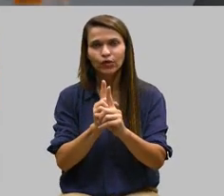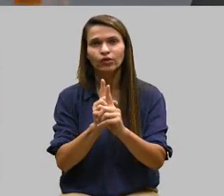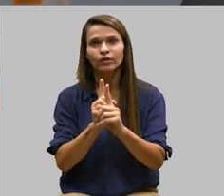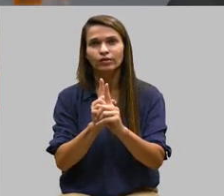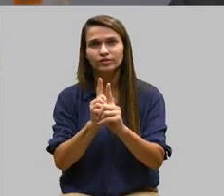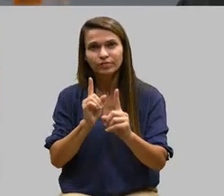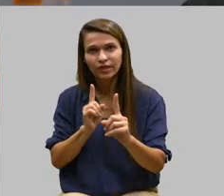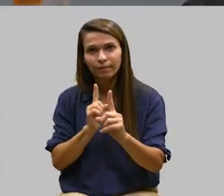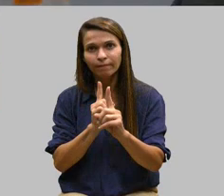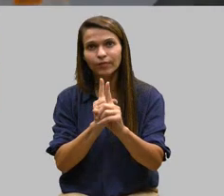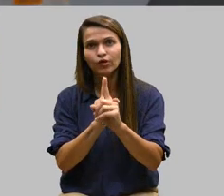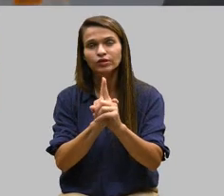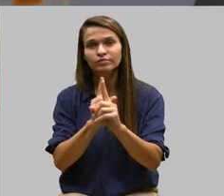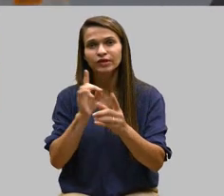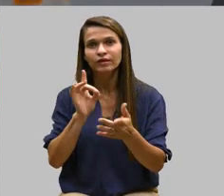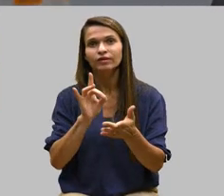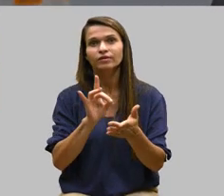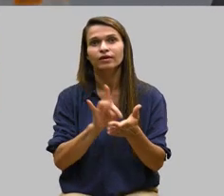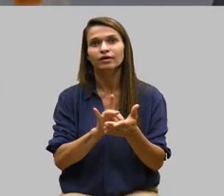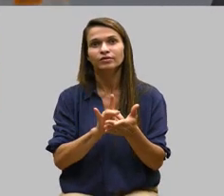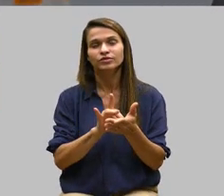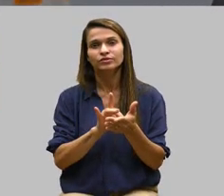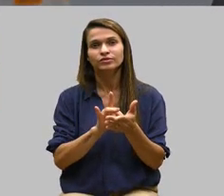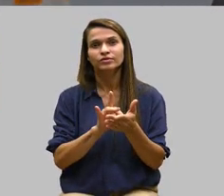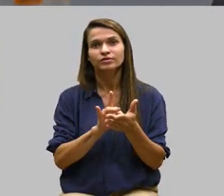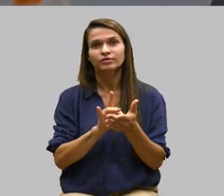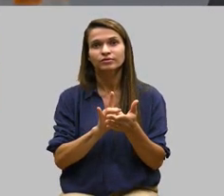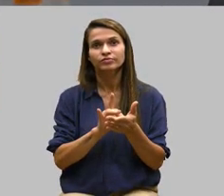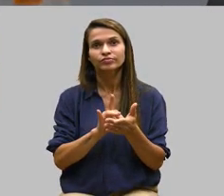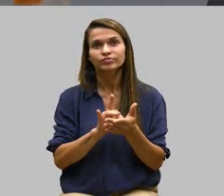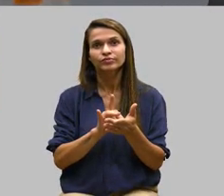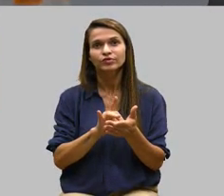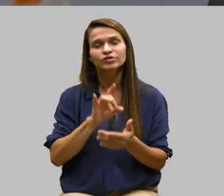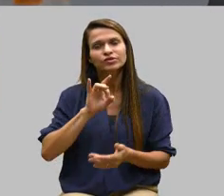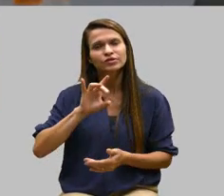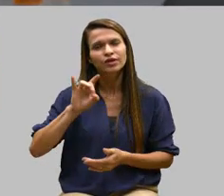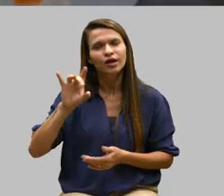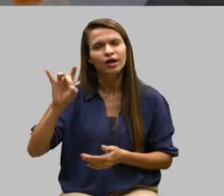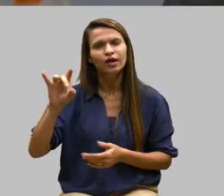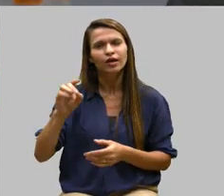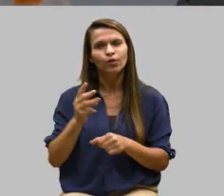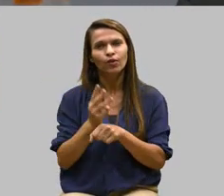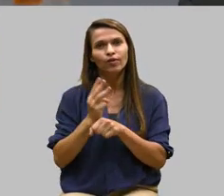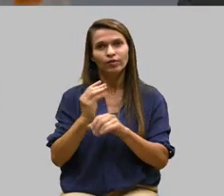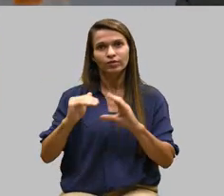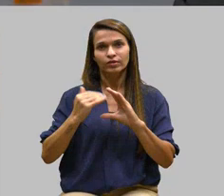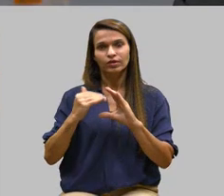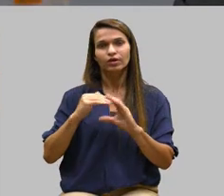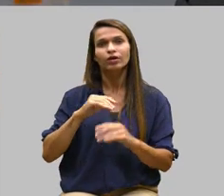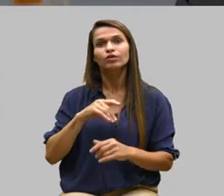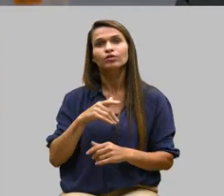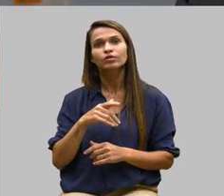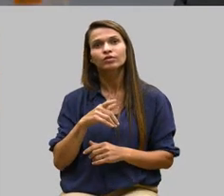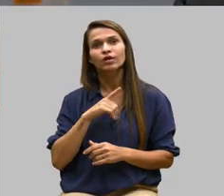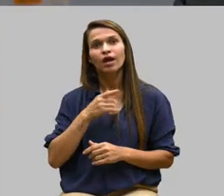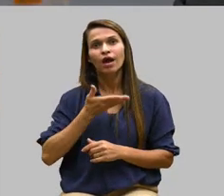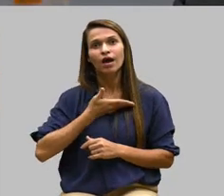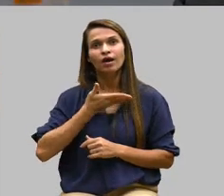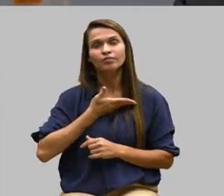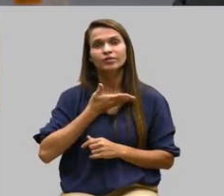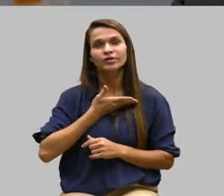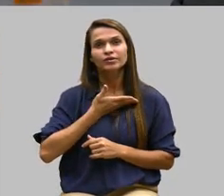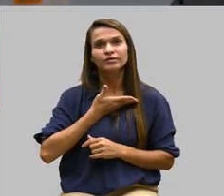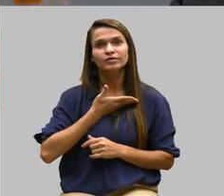da mais próxima da realidade diariamente eu recebo no meu WhatsApp que eu tenho amigos né então recebo